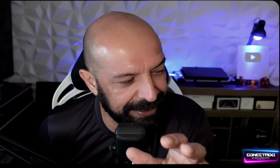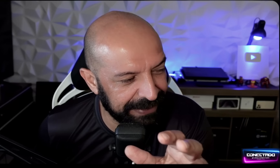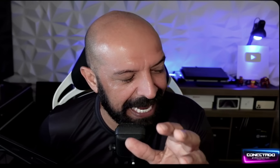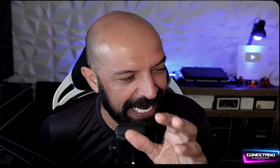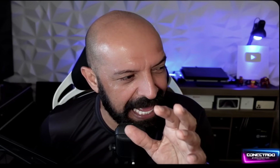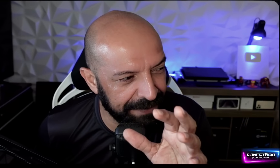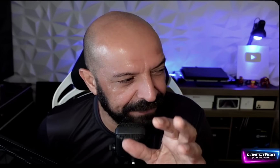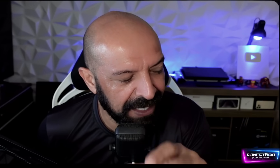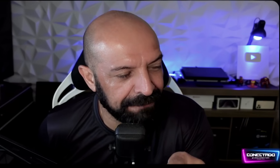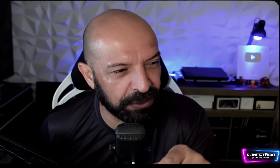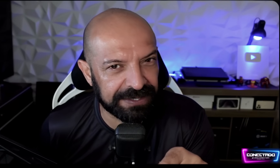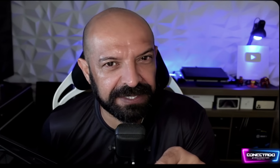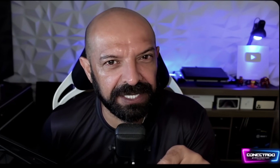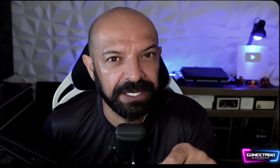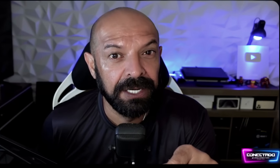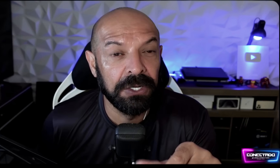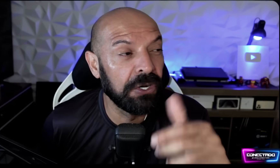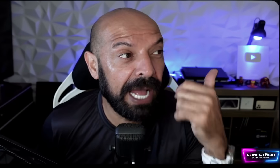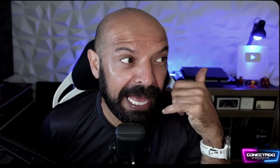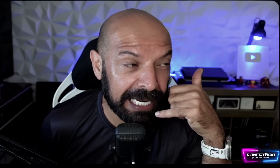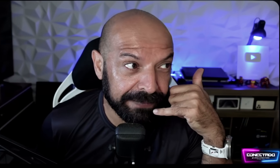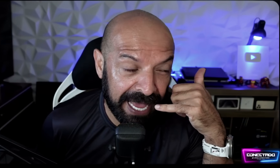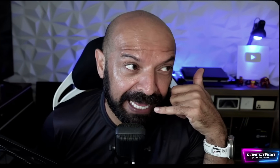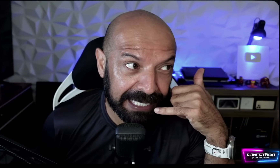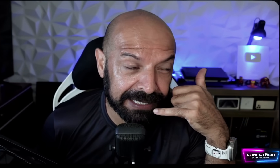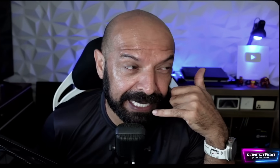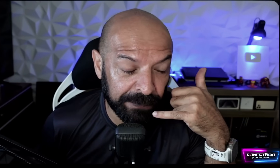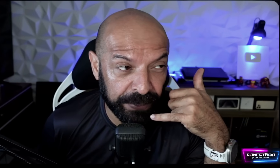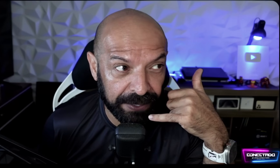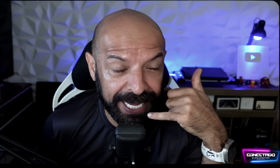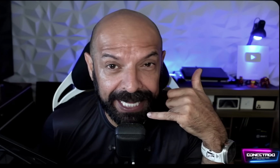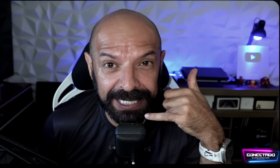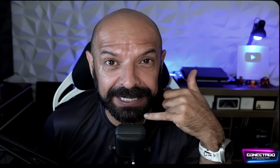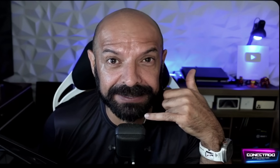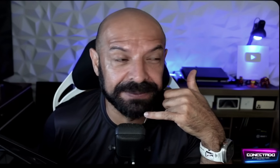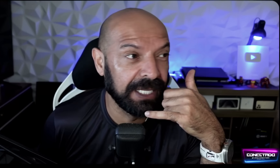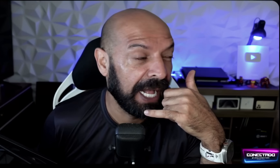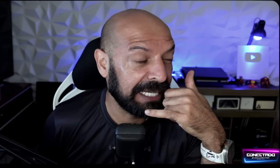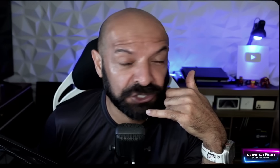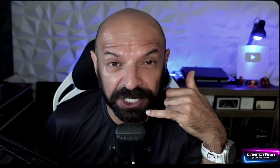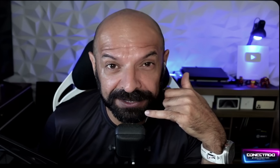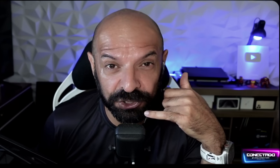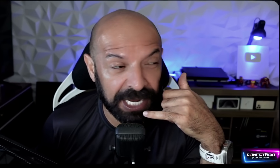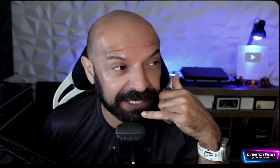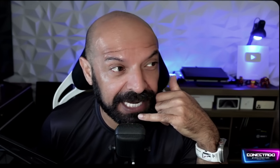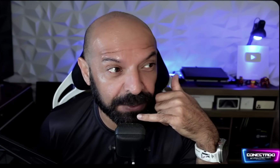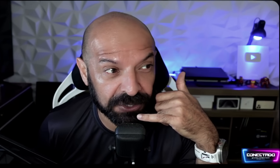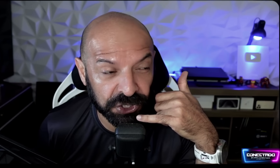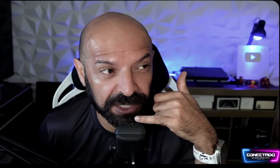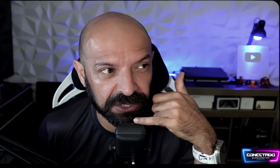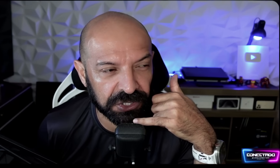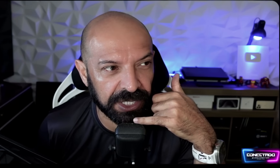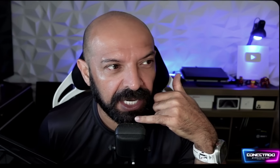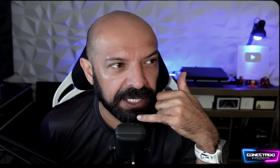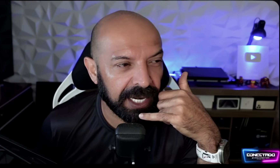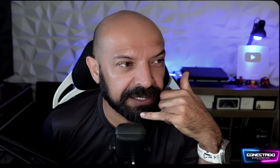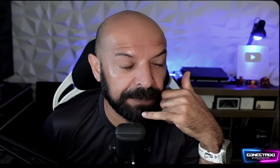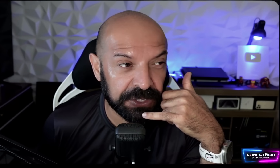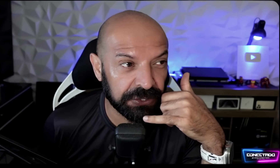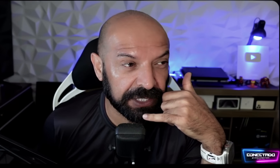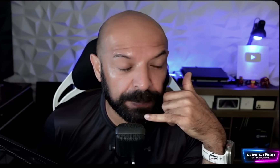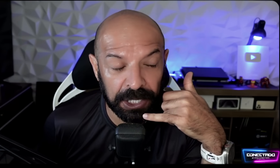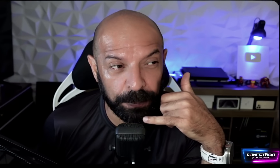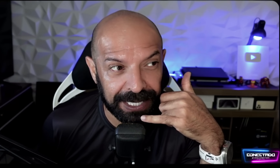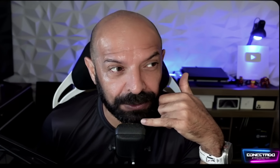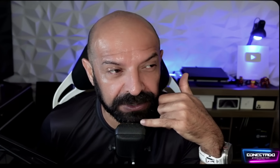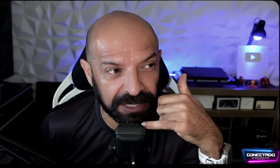o Elon falou assim. O Elon, ligaram pro Elon. A Jange, hackearam a Jange. E ela